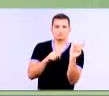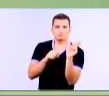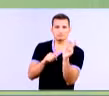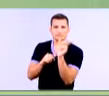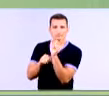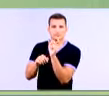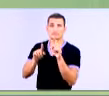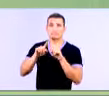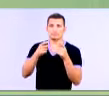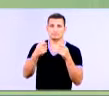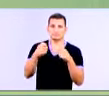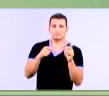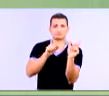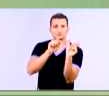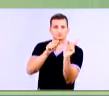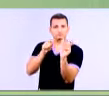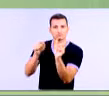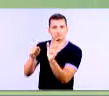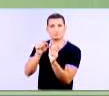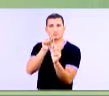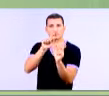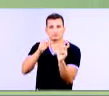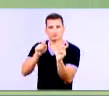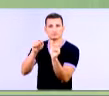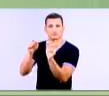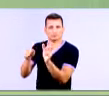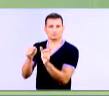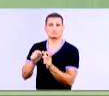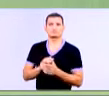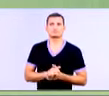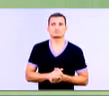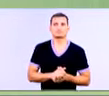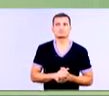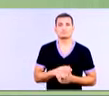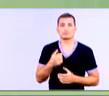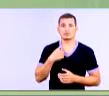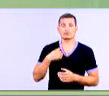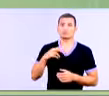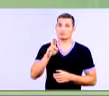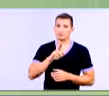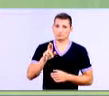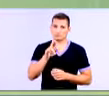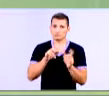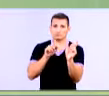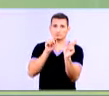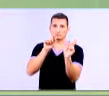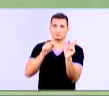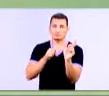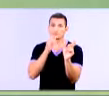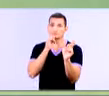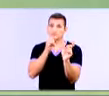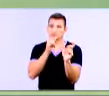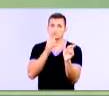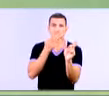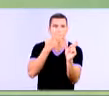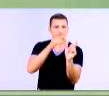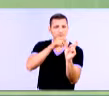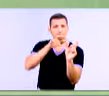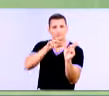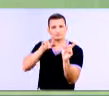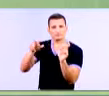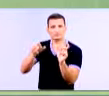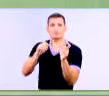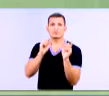variáveis, né, em uma única linha. Ou eu uso ponto e vírgula quando vou declarar variáveis de tipos diferentes. E eu posso